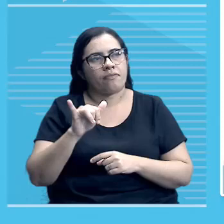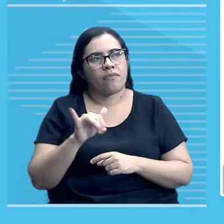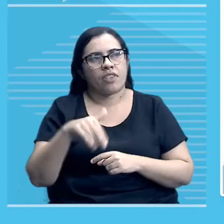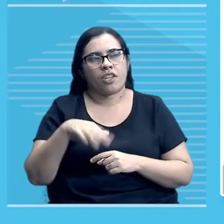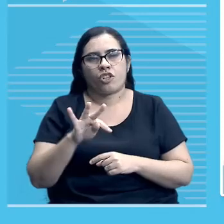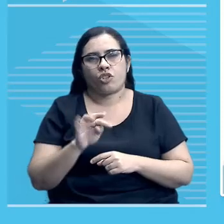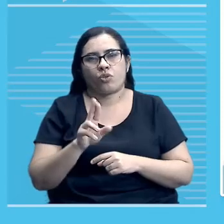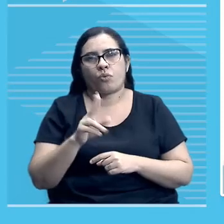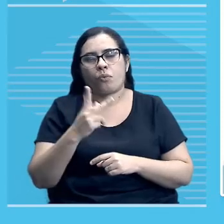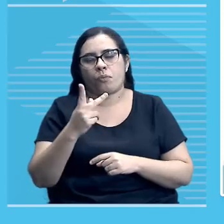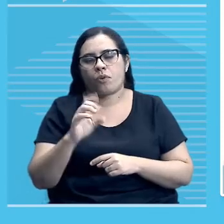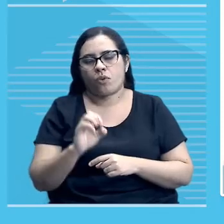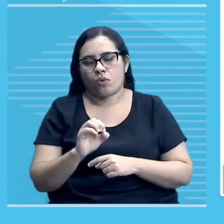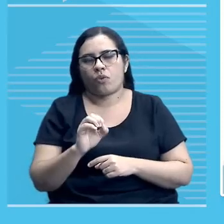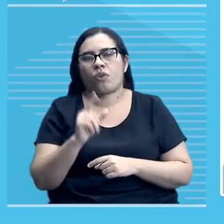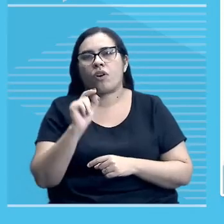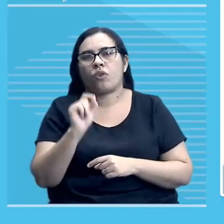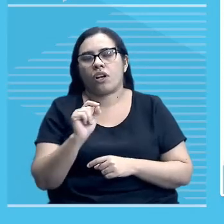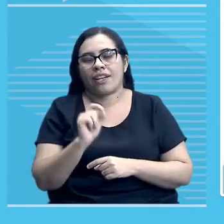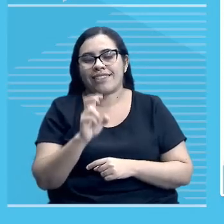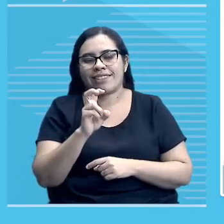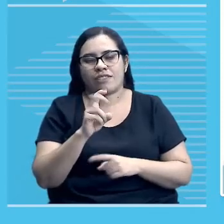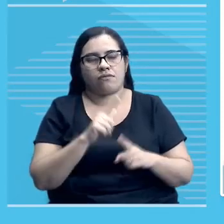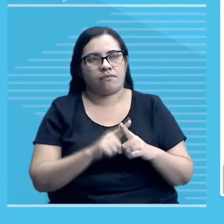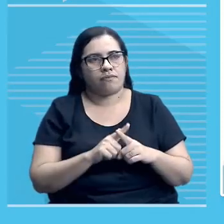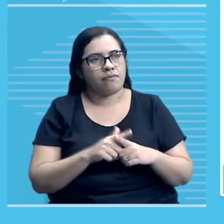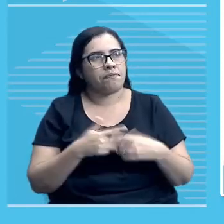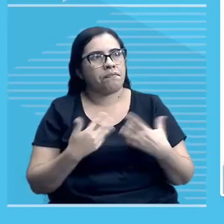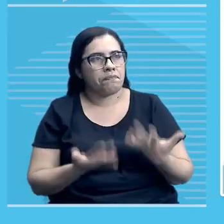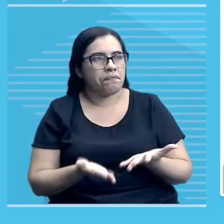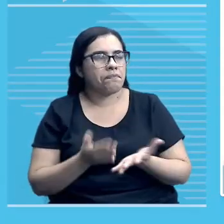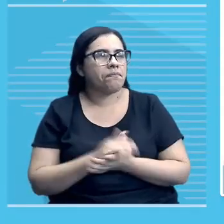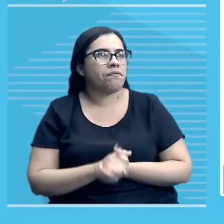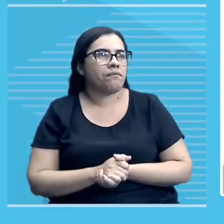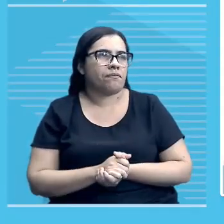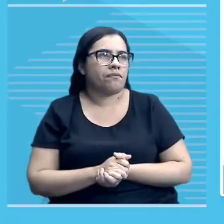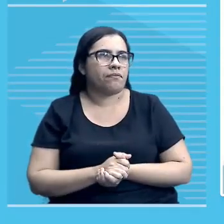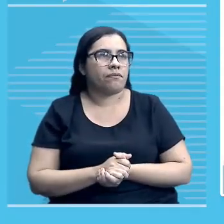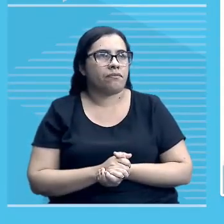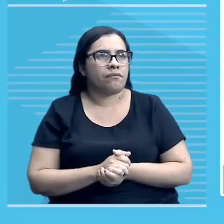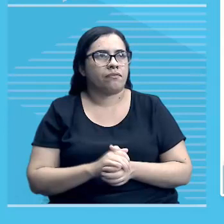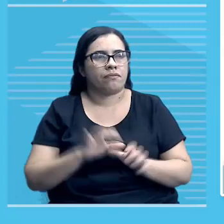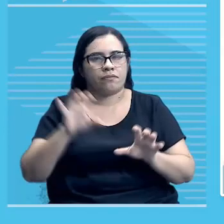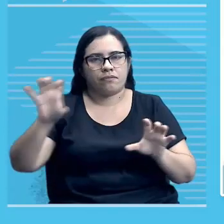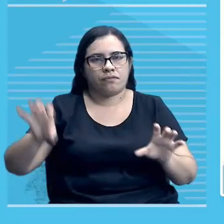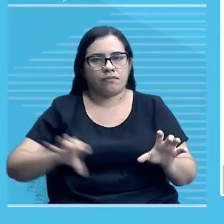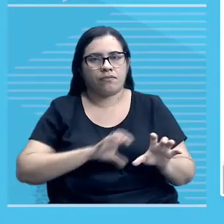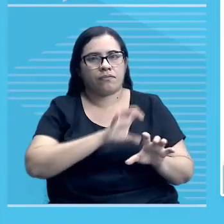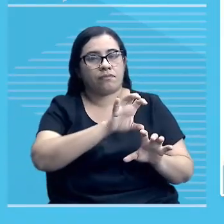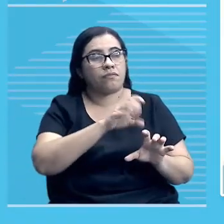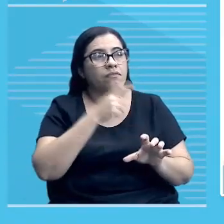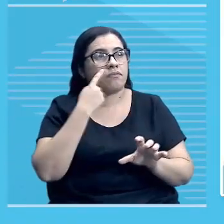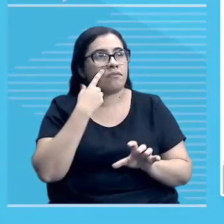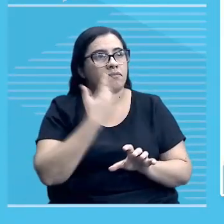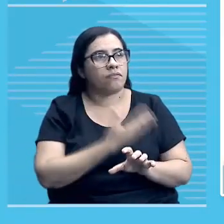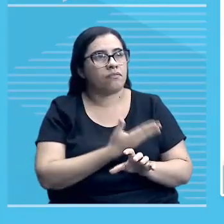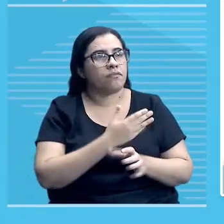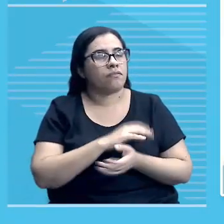Agora, o que é que eu vou fazer? Vou só organizar a minha equação. Vou levar todo mundo para o primeiro membro. Fica x ao